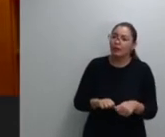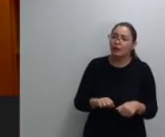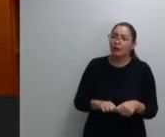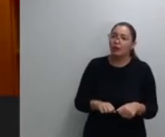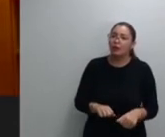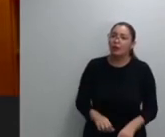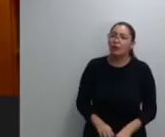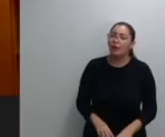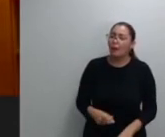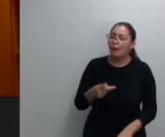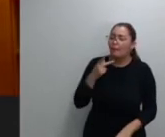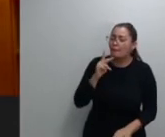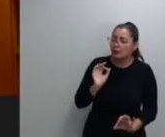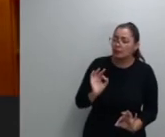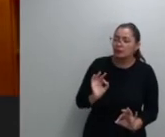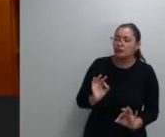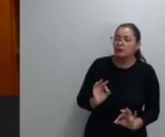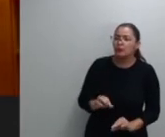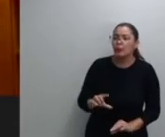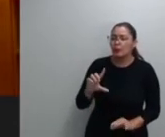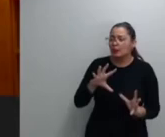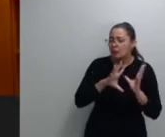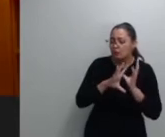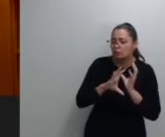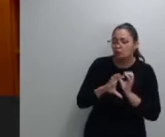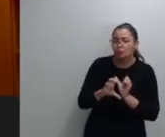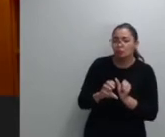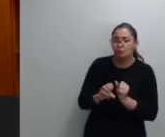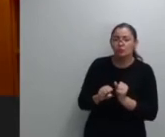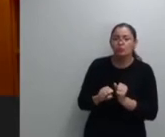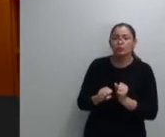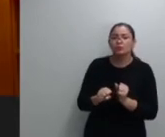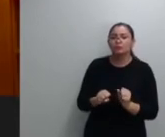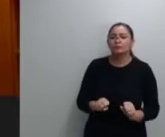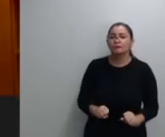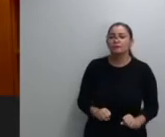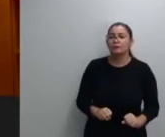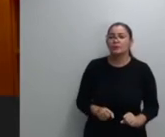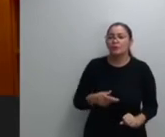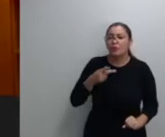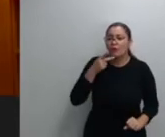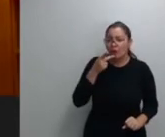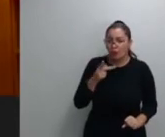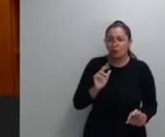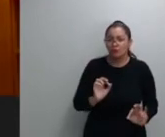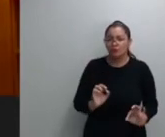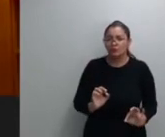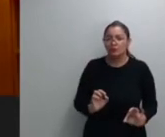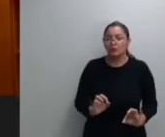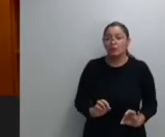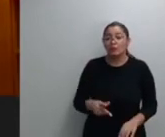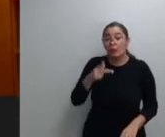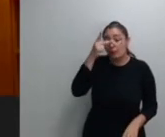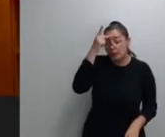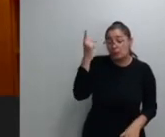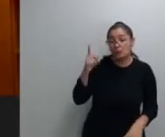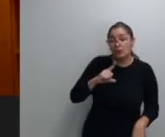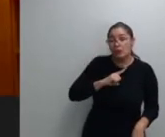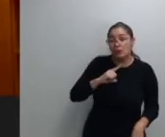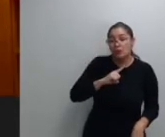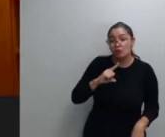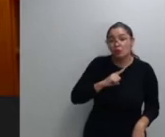pequeno resumo que já foi dito da tribuna. Então, a recorrente tem, como seu objeto